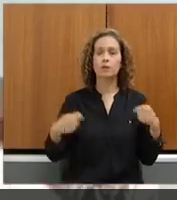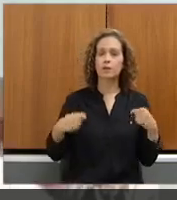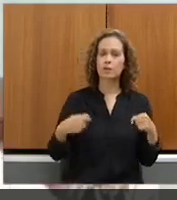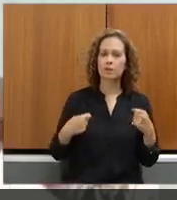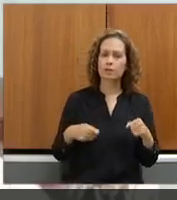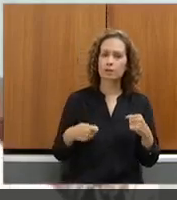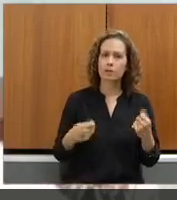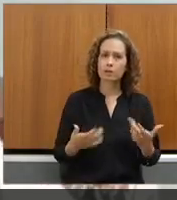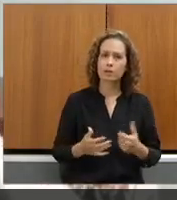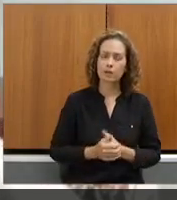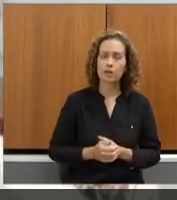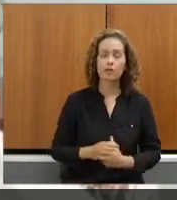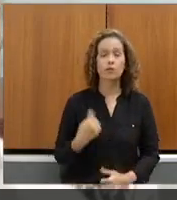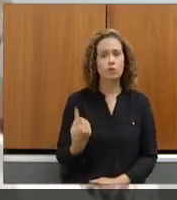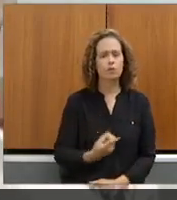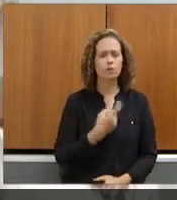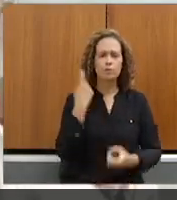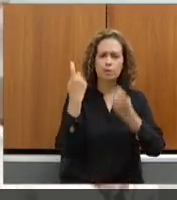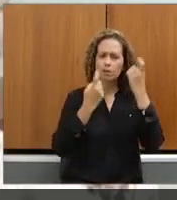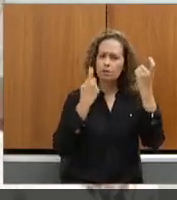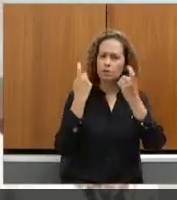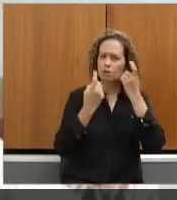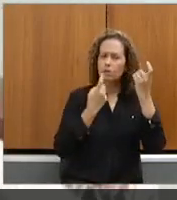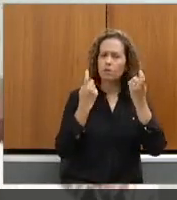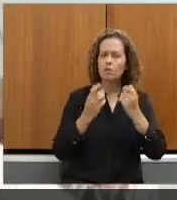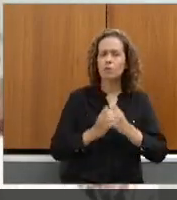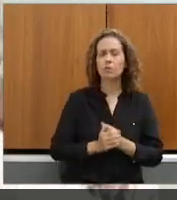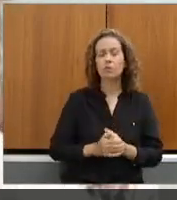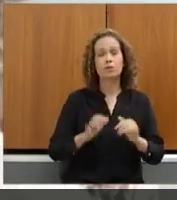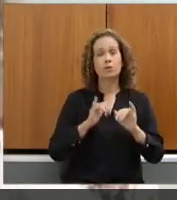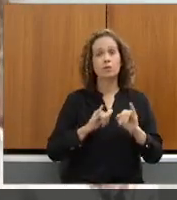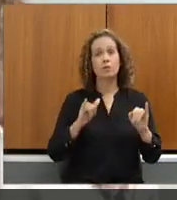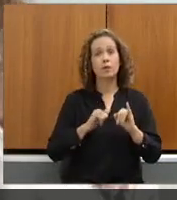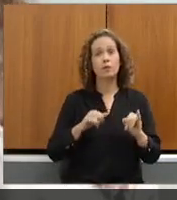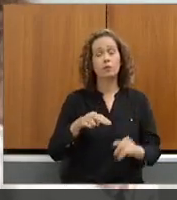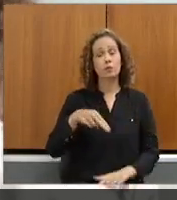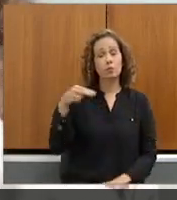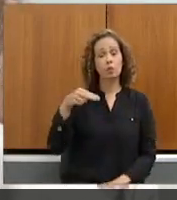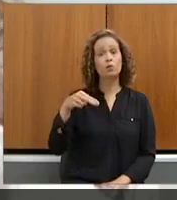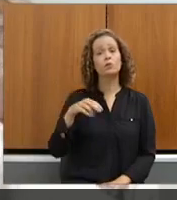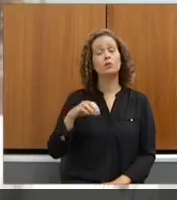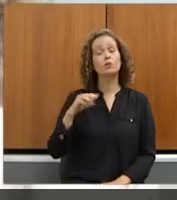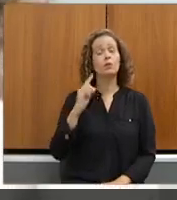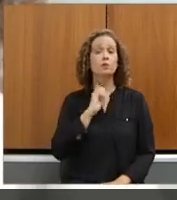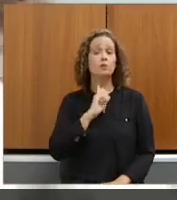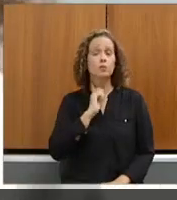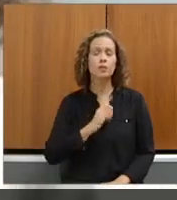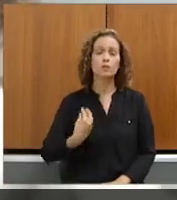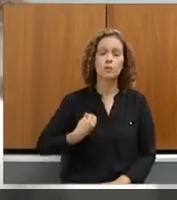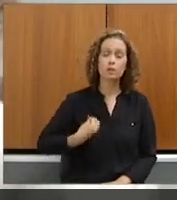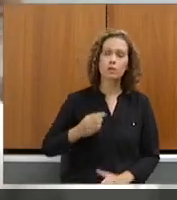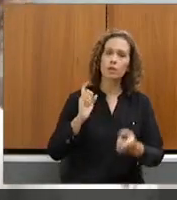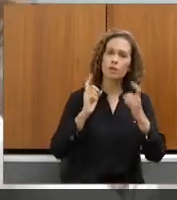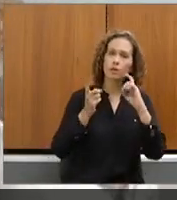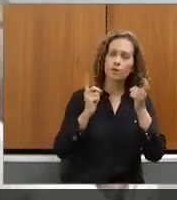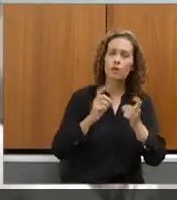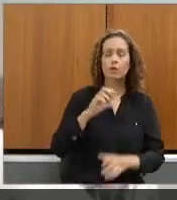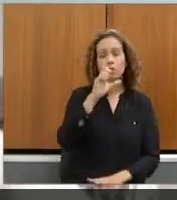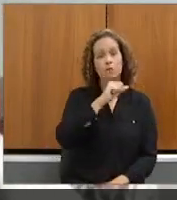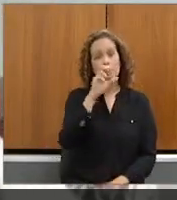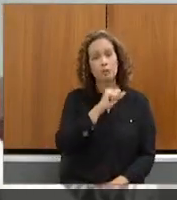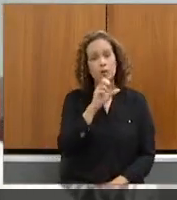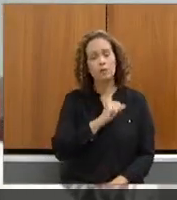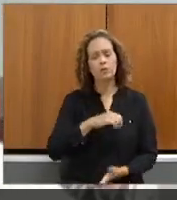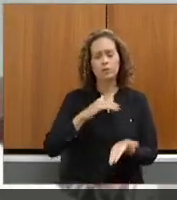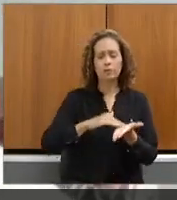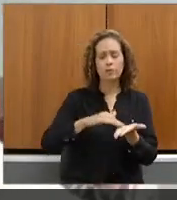porque eles estão da questão está nos preocupando muito no estado eu estou falando aqui do norte de Minas passa o meio da reunião no sábado como secretários prefeitos